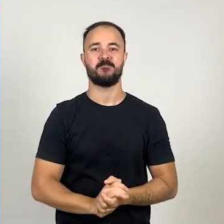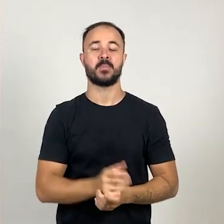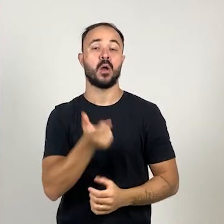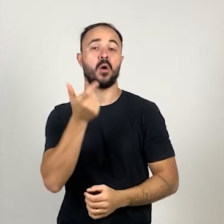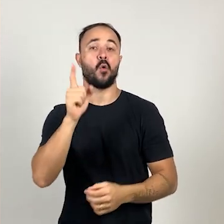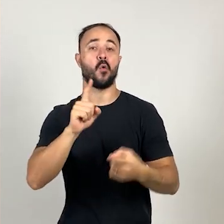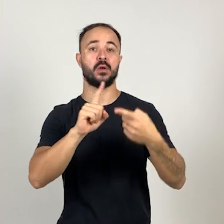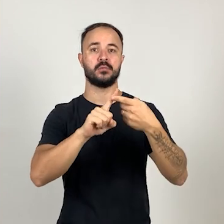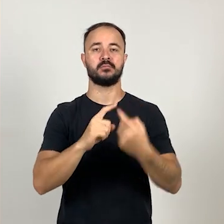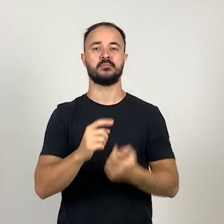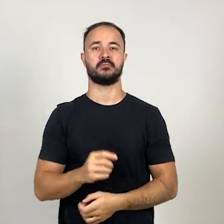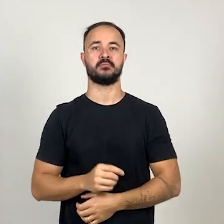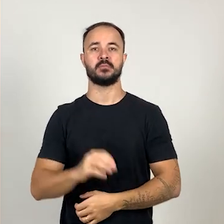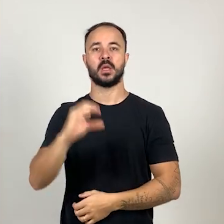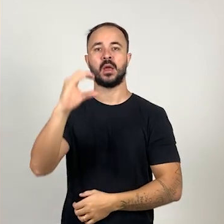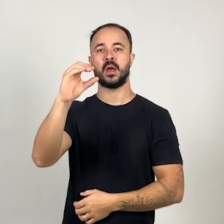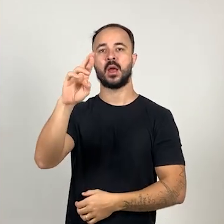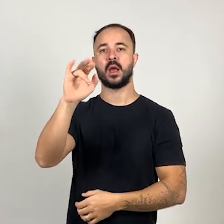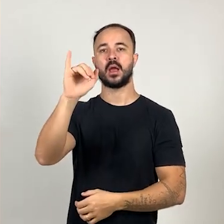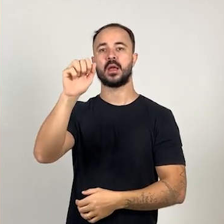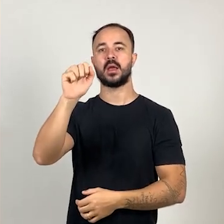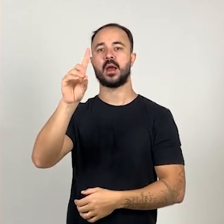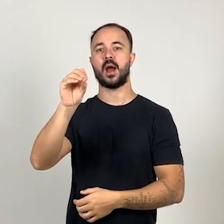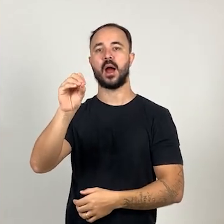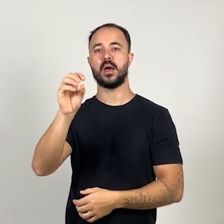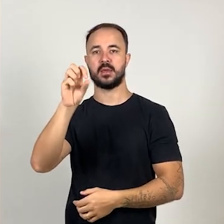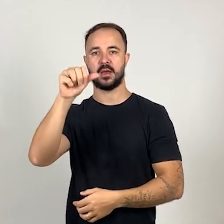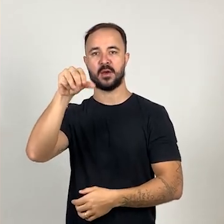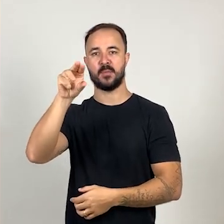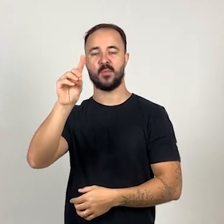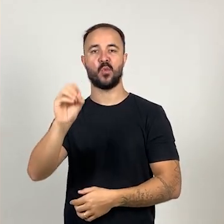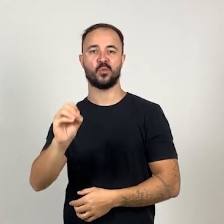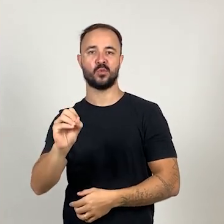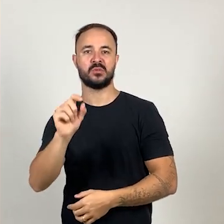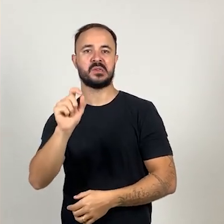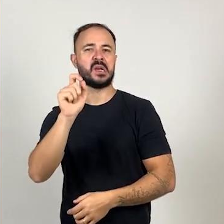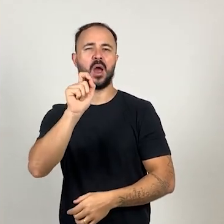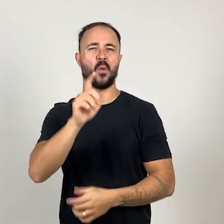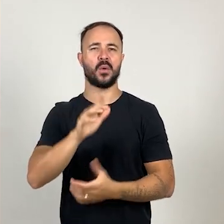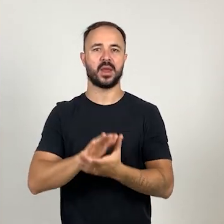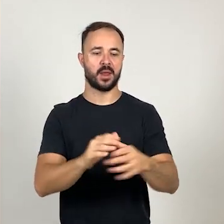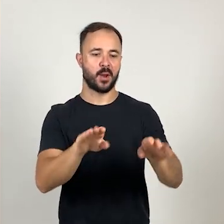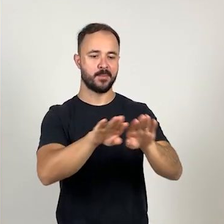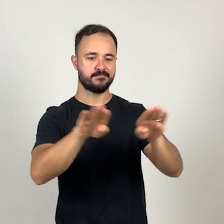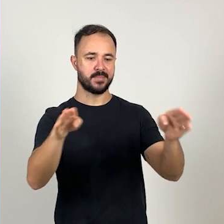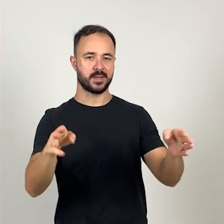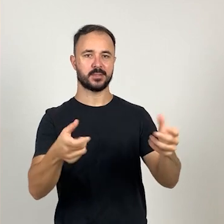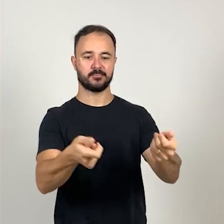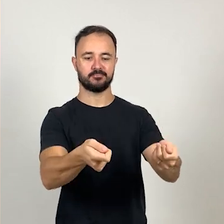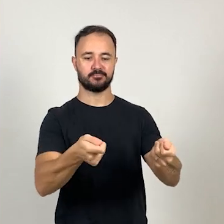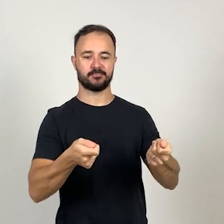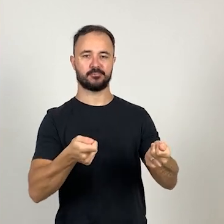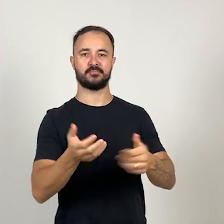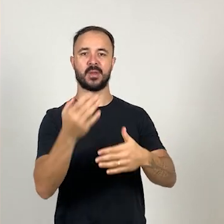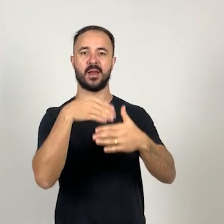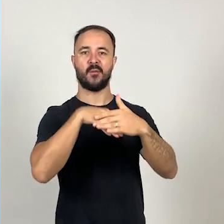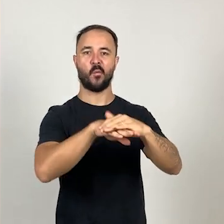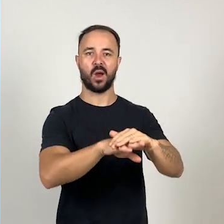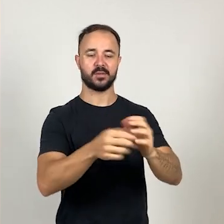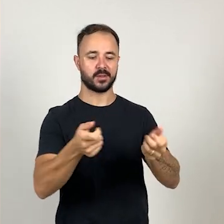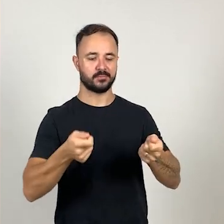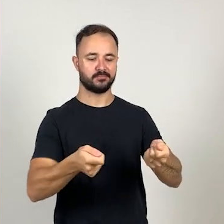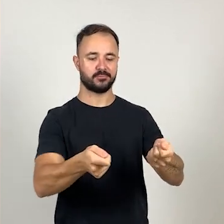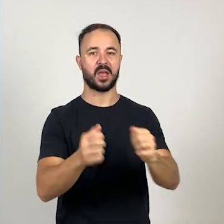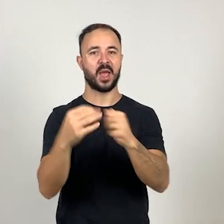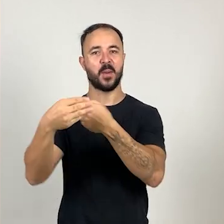Criado mudo. A expressão criado mudo é usada para descrever um tipo de móvel com gavetas, frequentemente colocadas ao lado